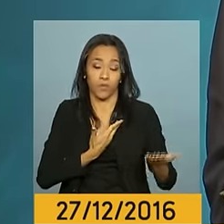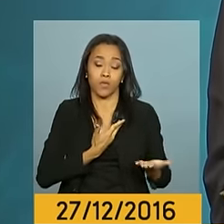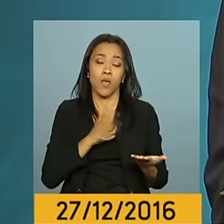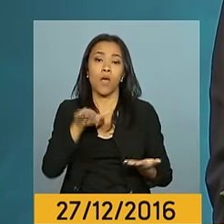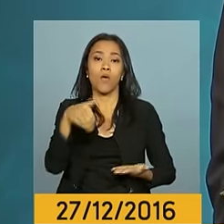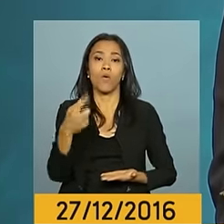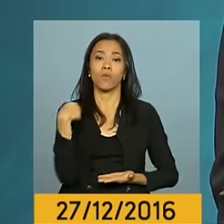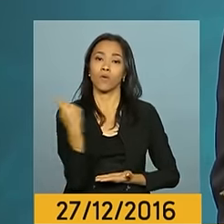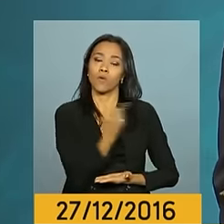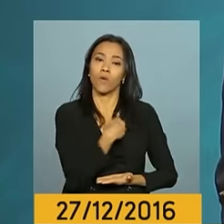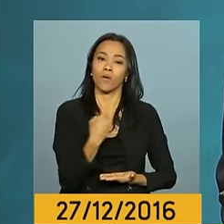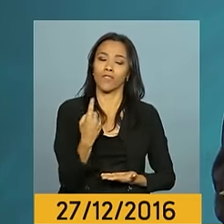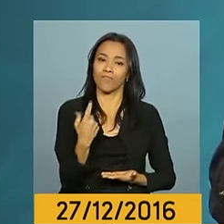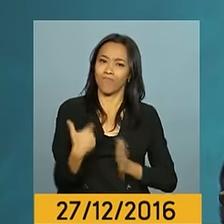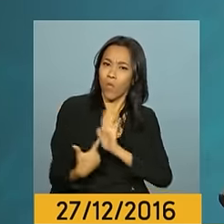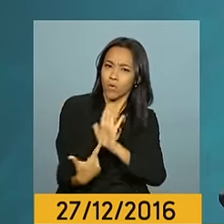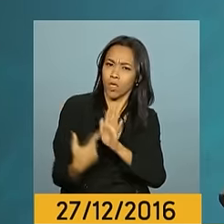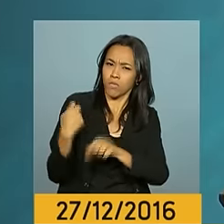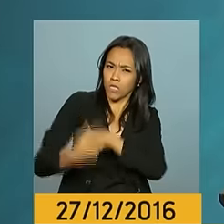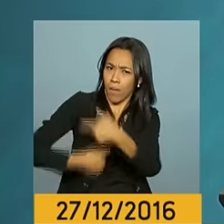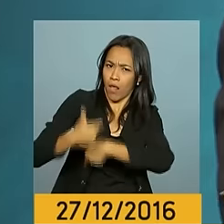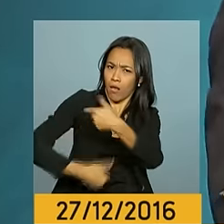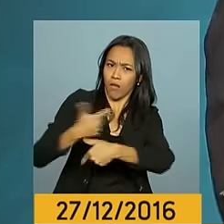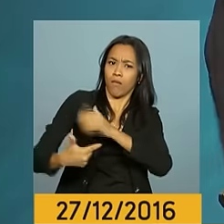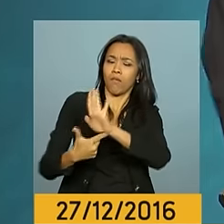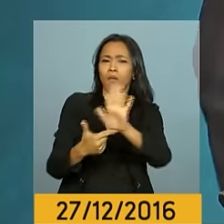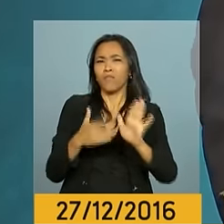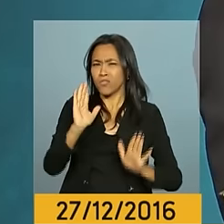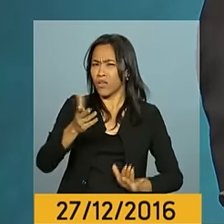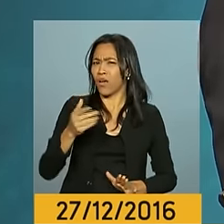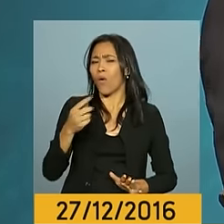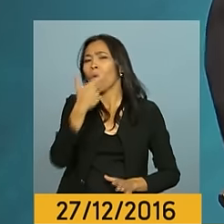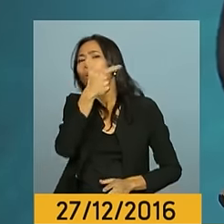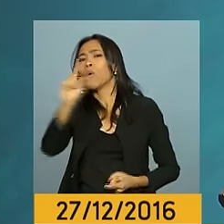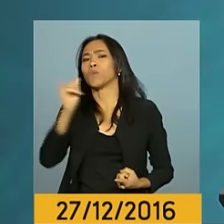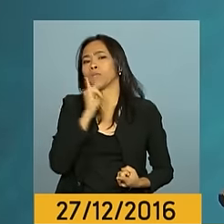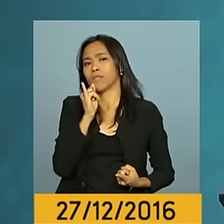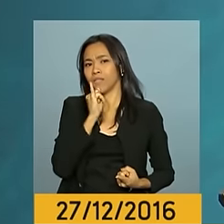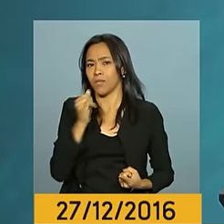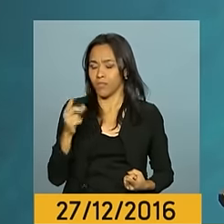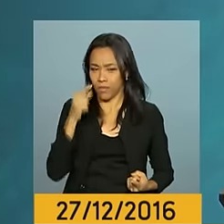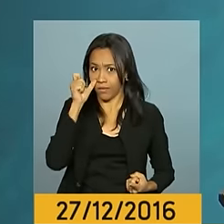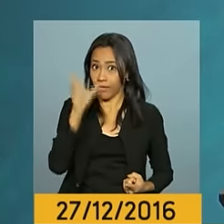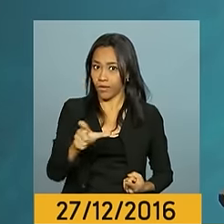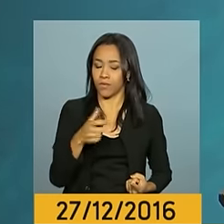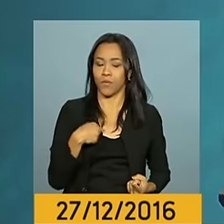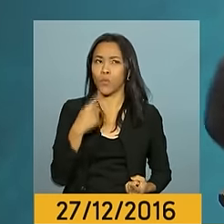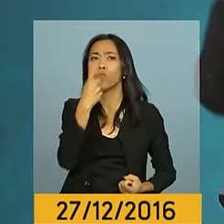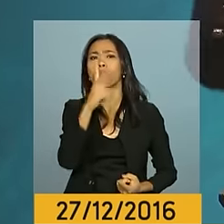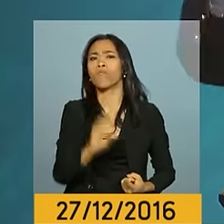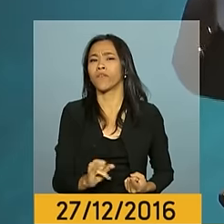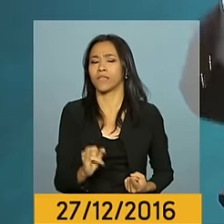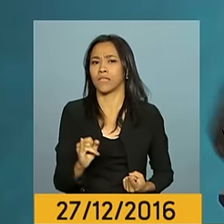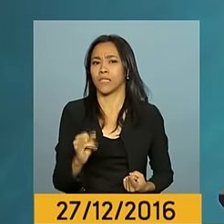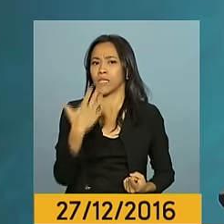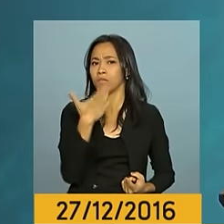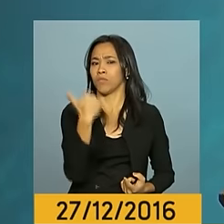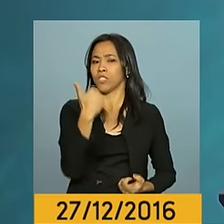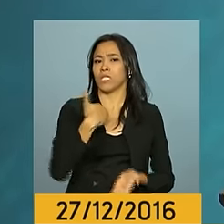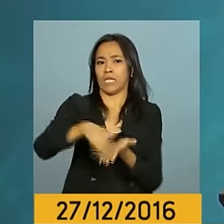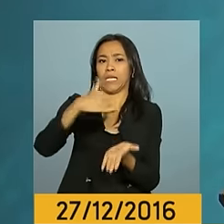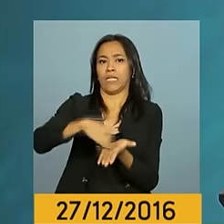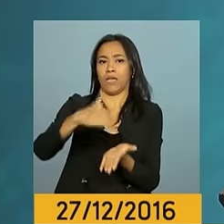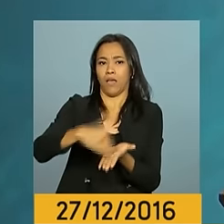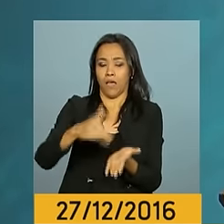fazemos estes gestos e vou dar alguns exemplos triviais é interessante uma vez eu eu fui secretário da